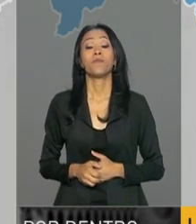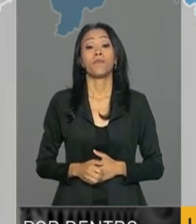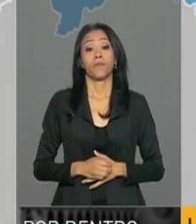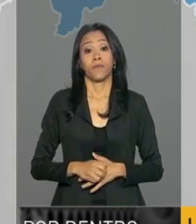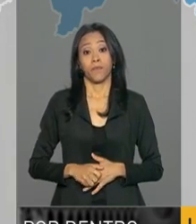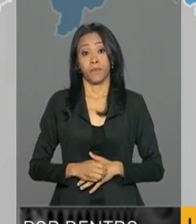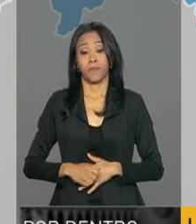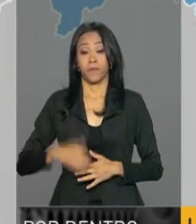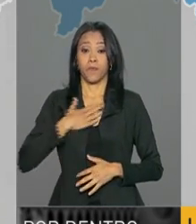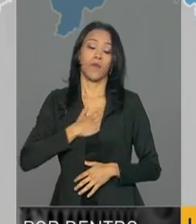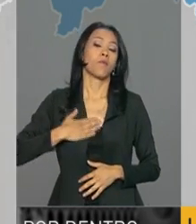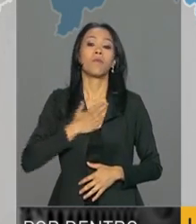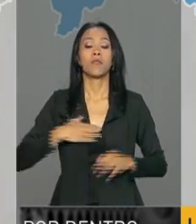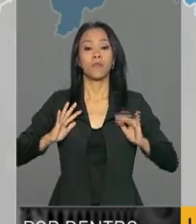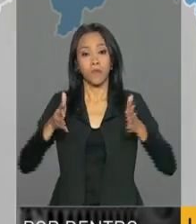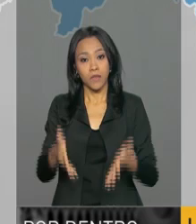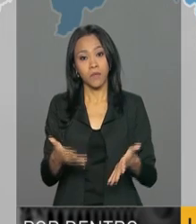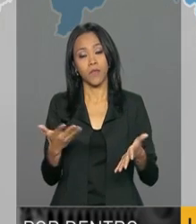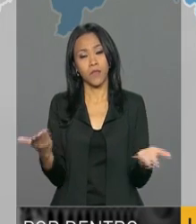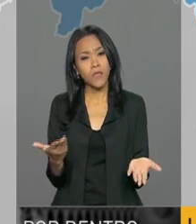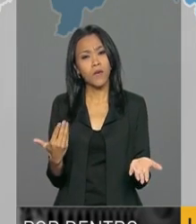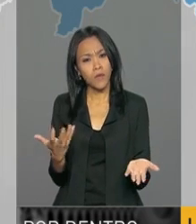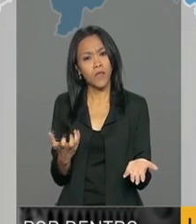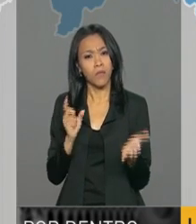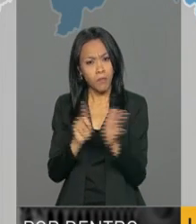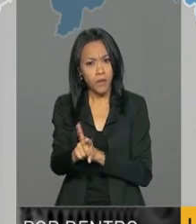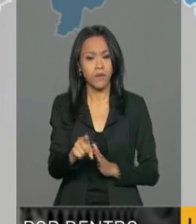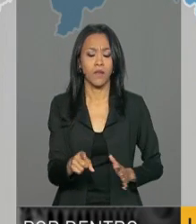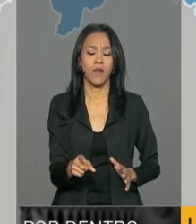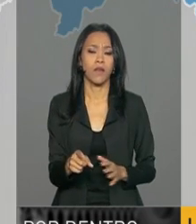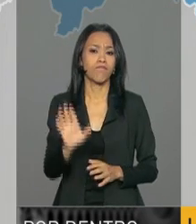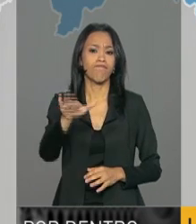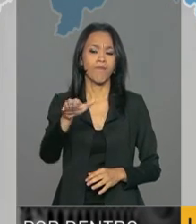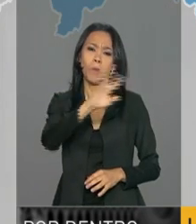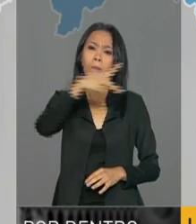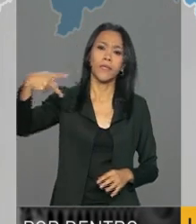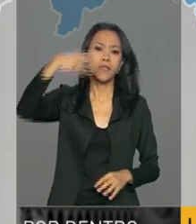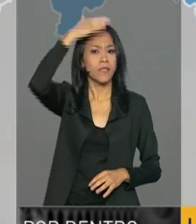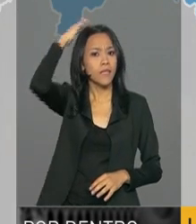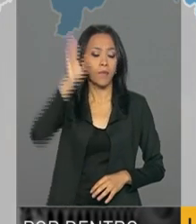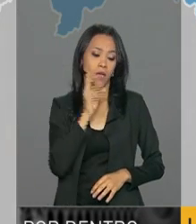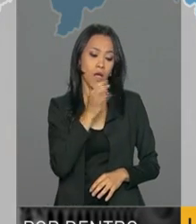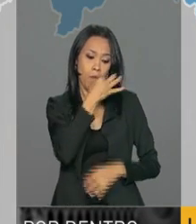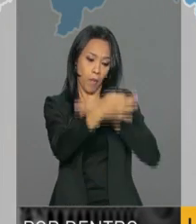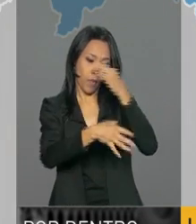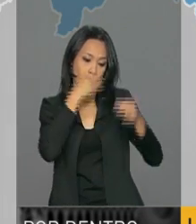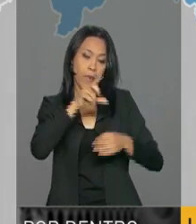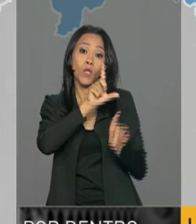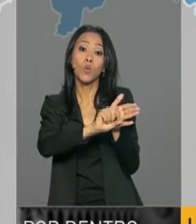está participando e eu gostaria de perguntar o ministro é que o presidente michel temer comentou pelo twitter um tombo na